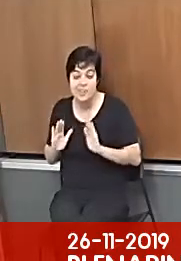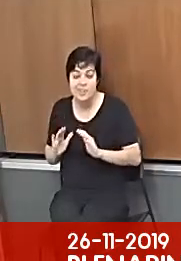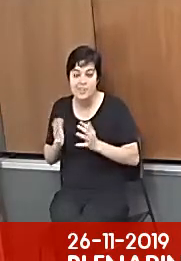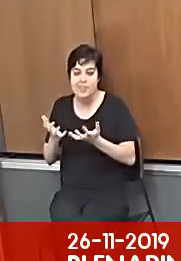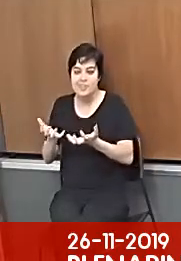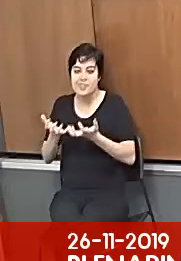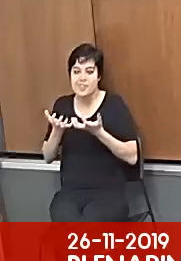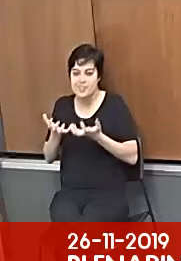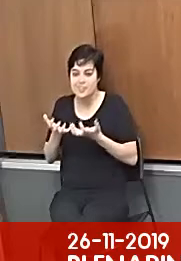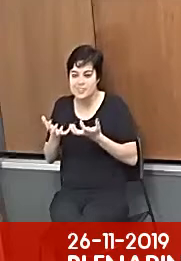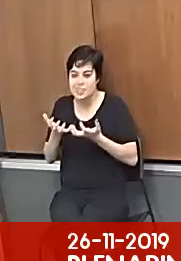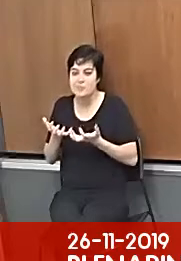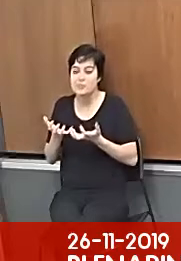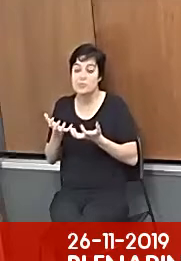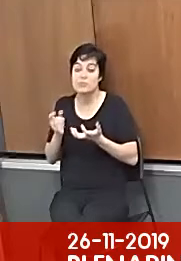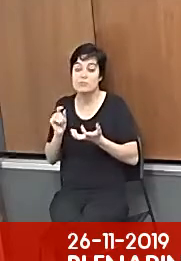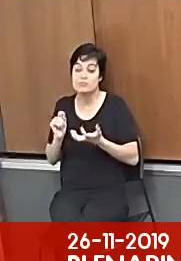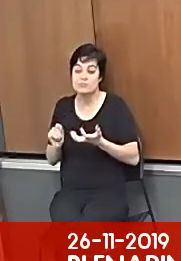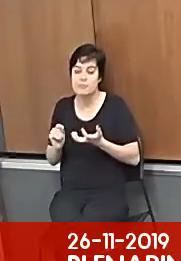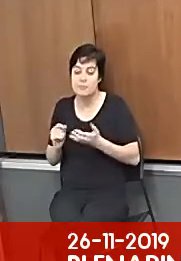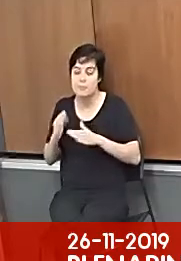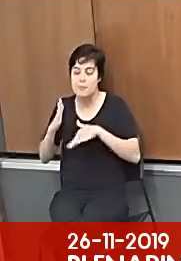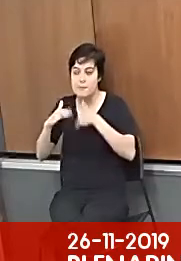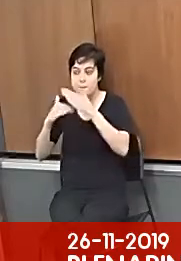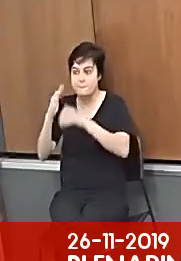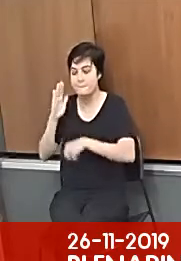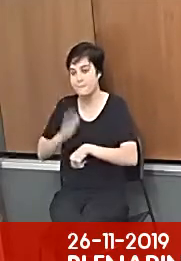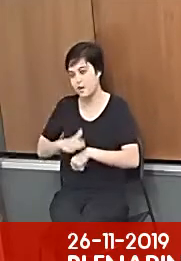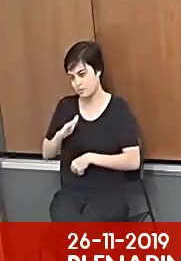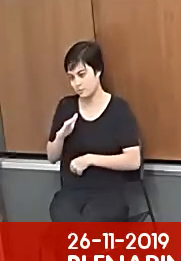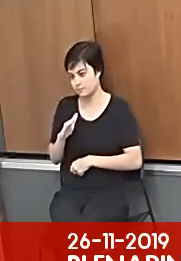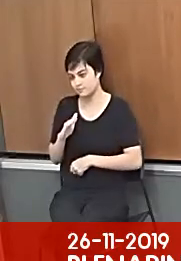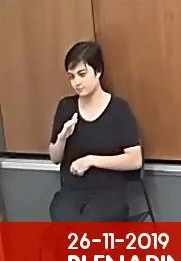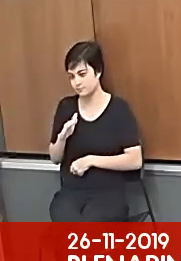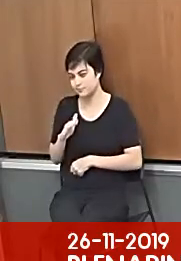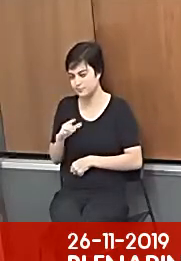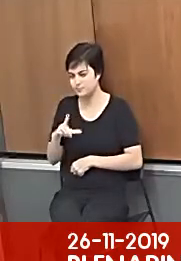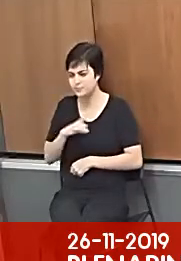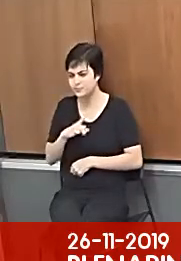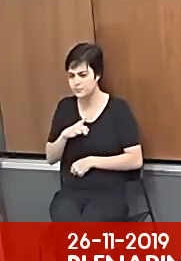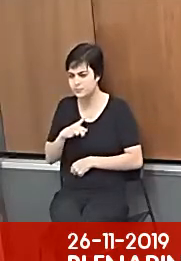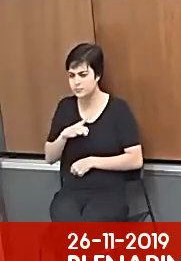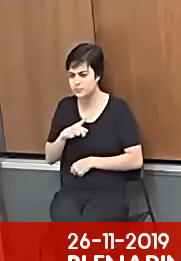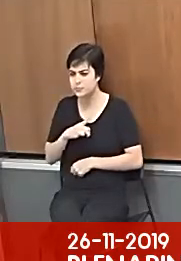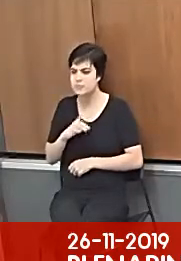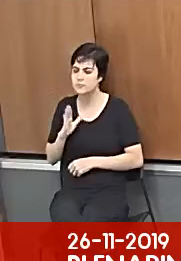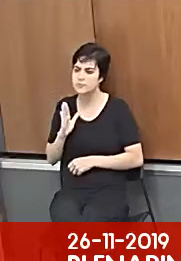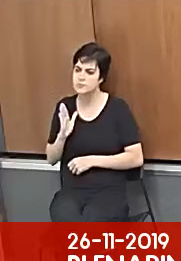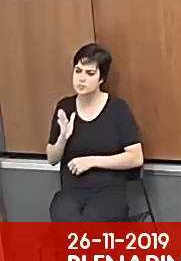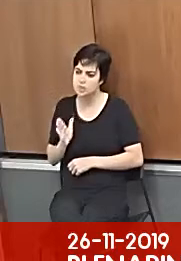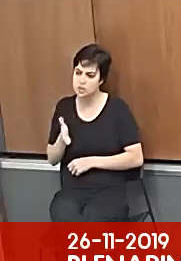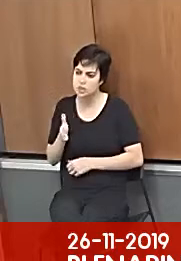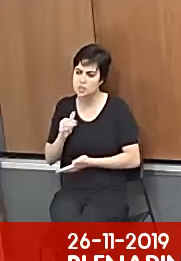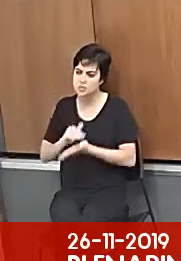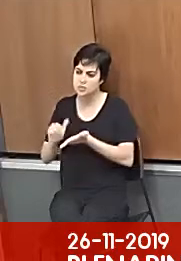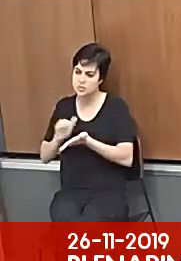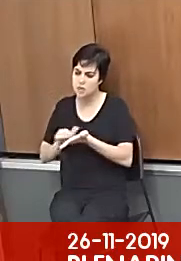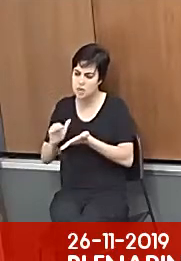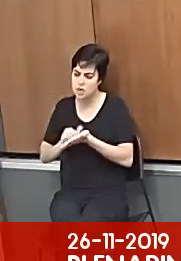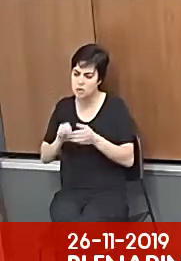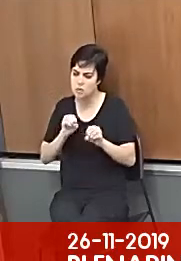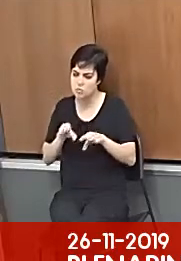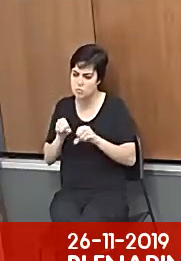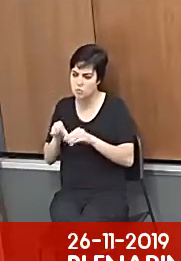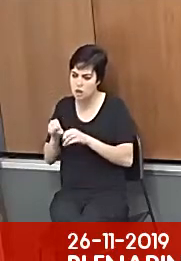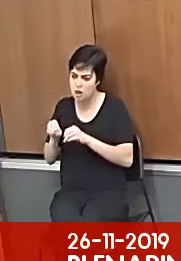queremos que esse avanço aconteça. Nós temos tido um bom retorno da Secretaria de Educação.